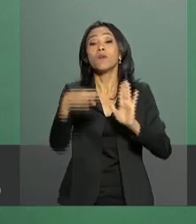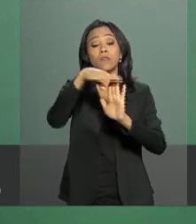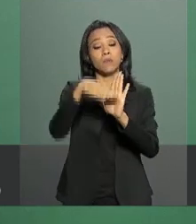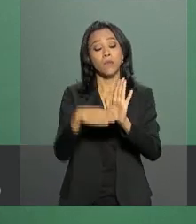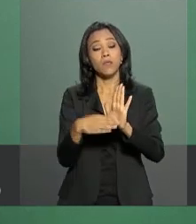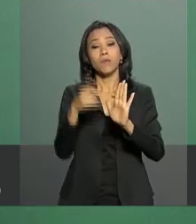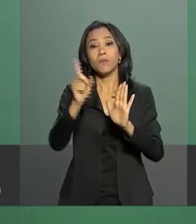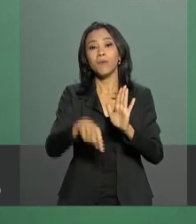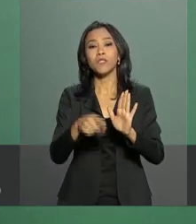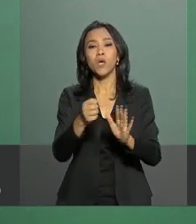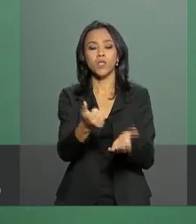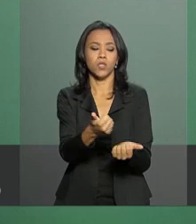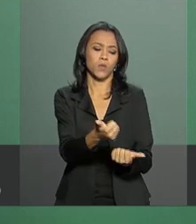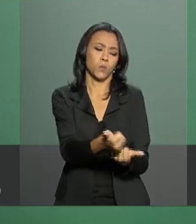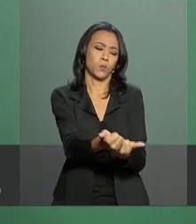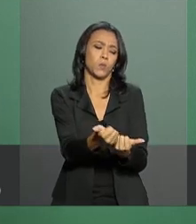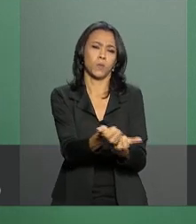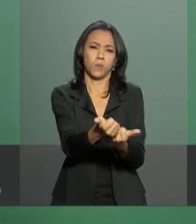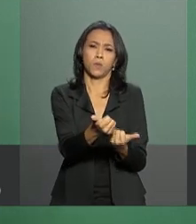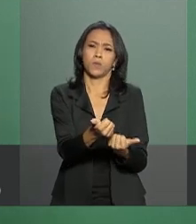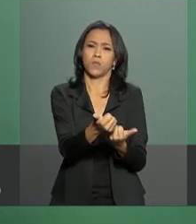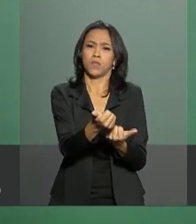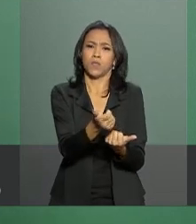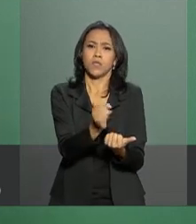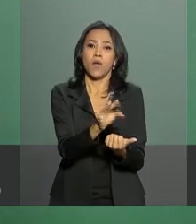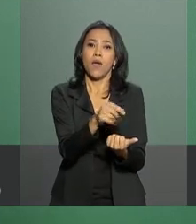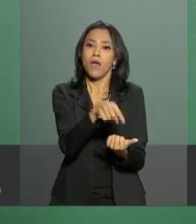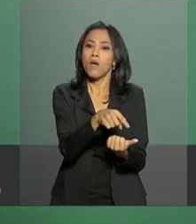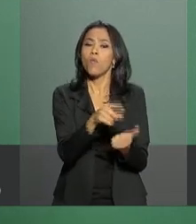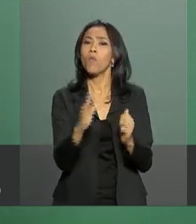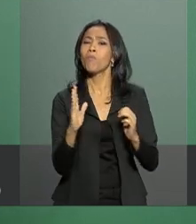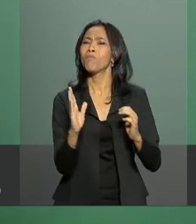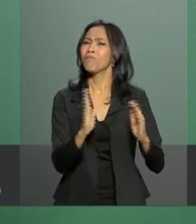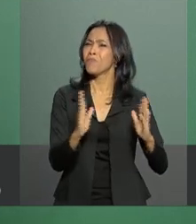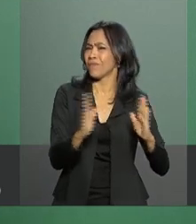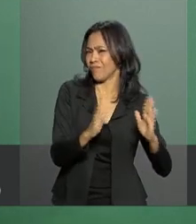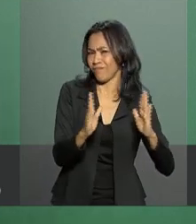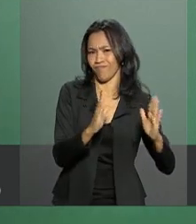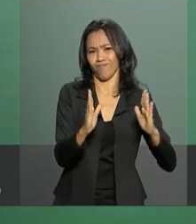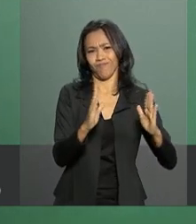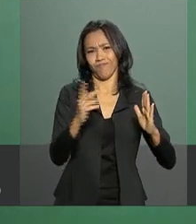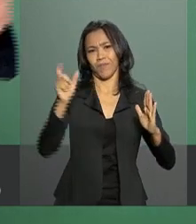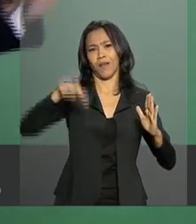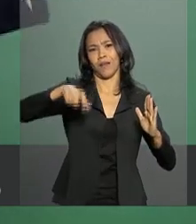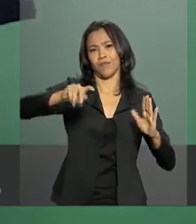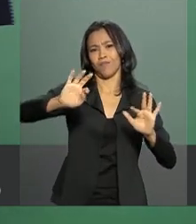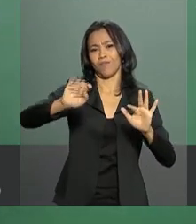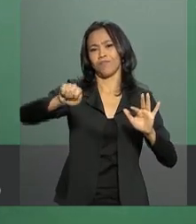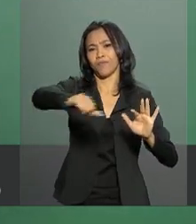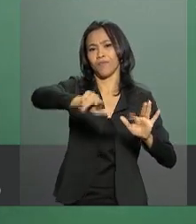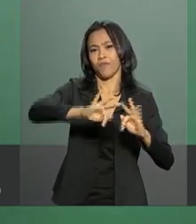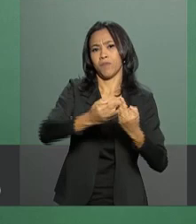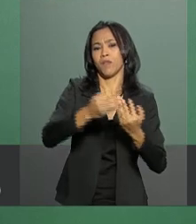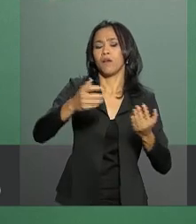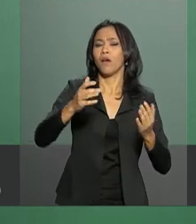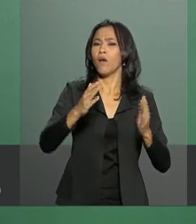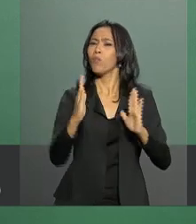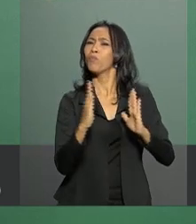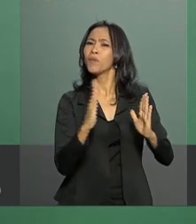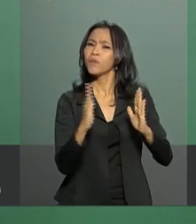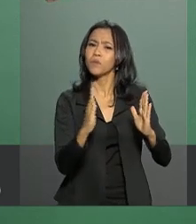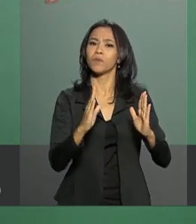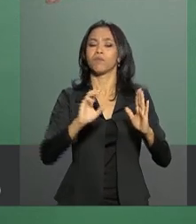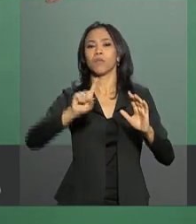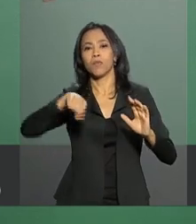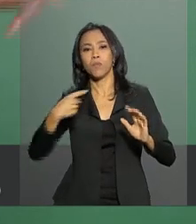natureza assistencial ele há de ser um baço momento instante para o progresso seguinte nisso entra a